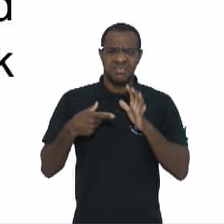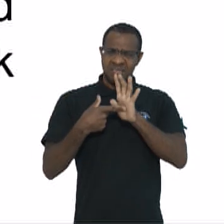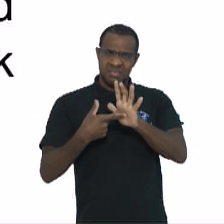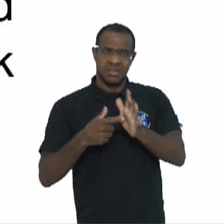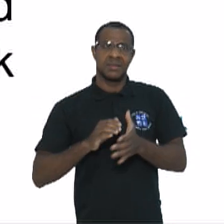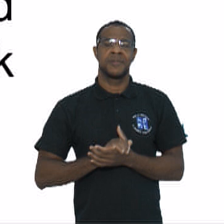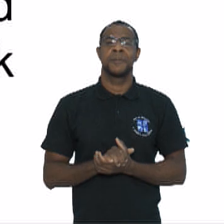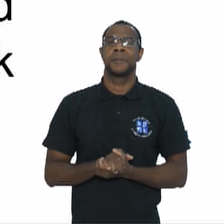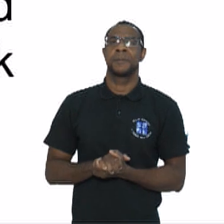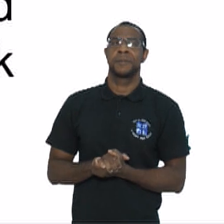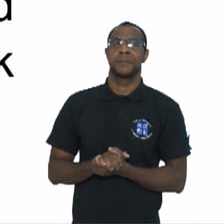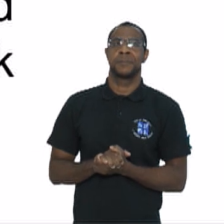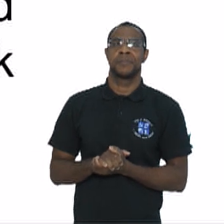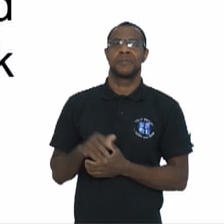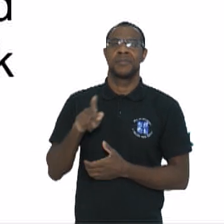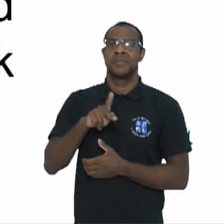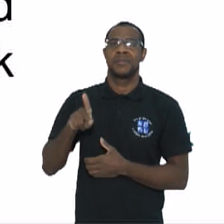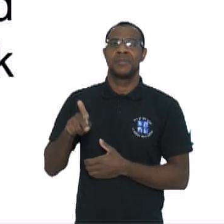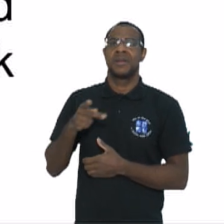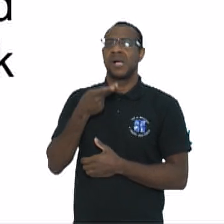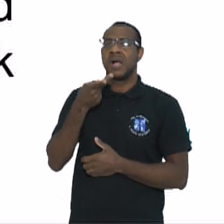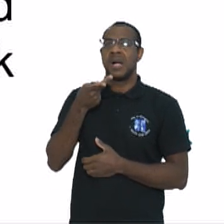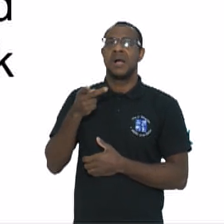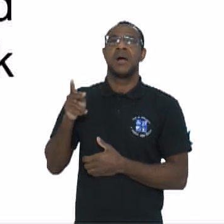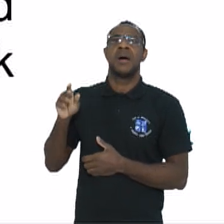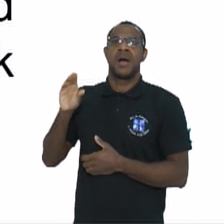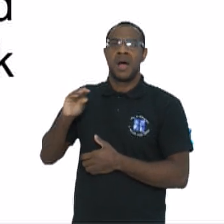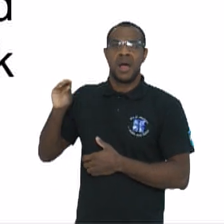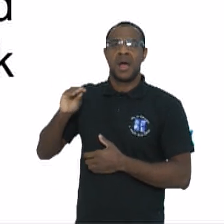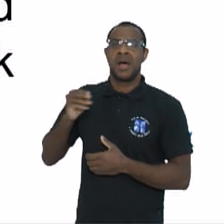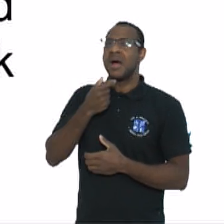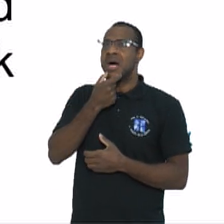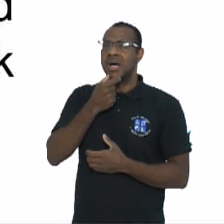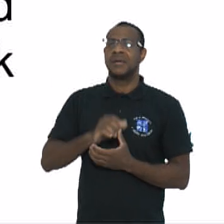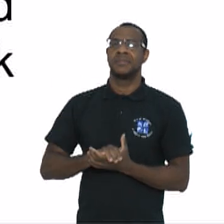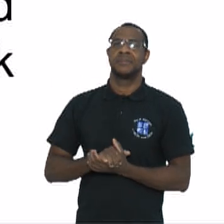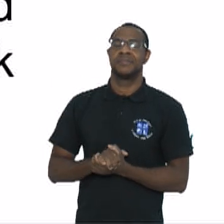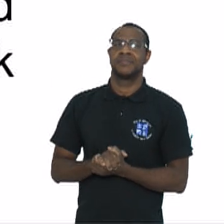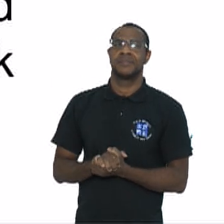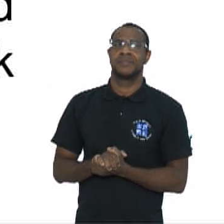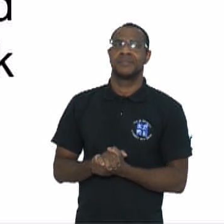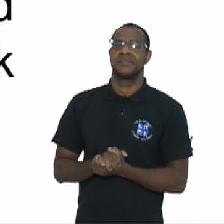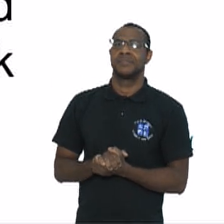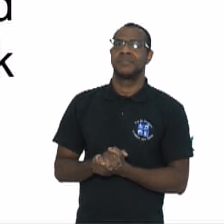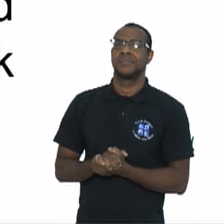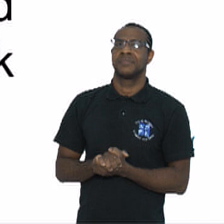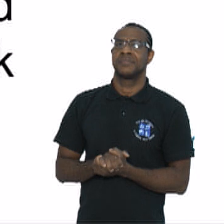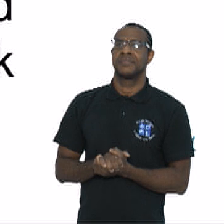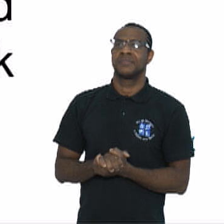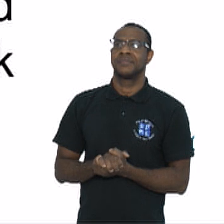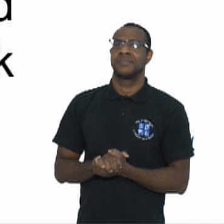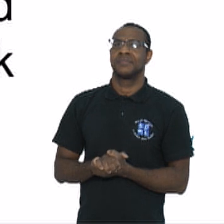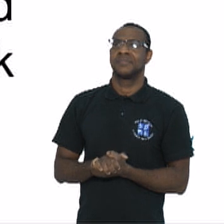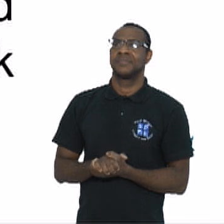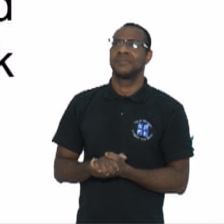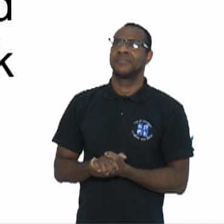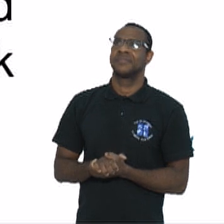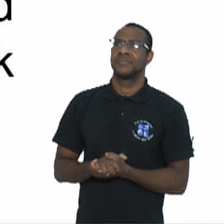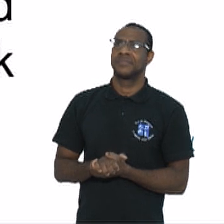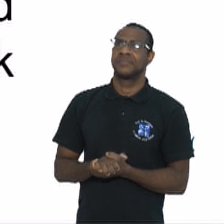Do you use any form of art to express your emotions? If so, which one or which